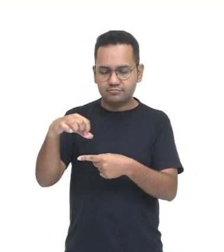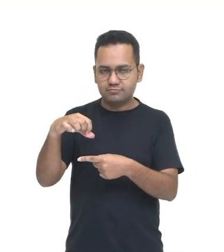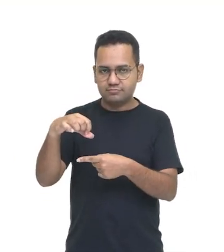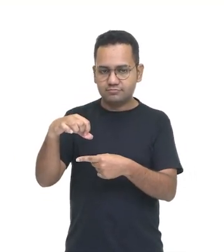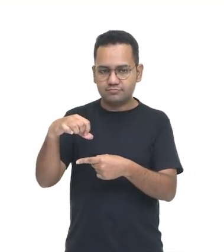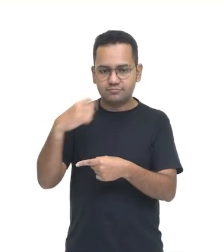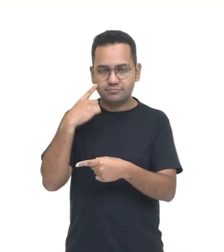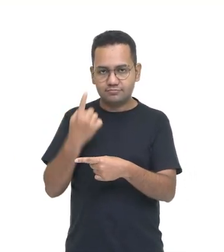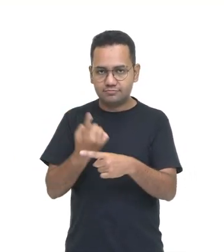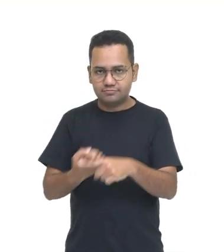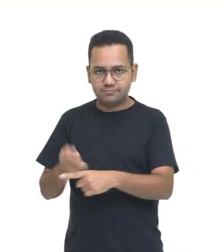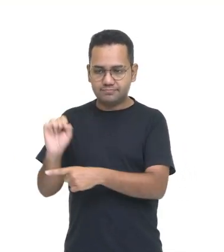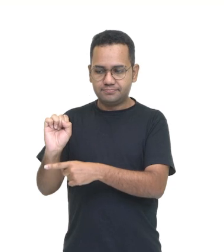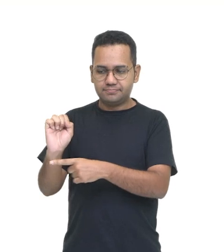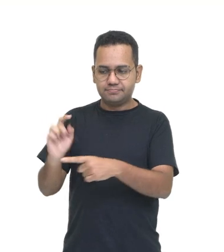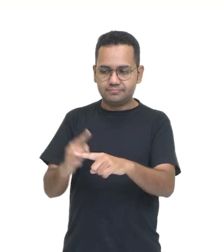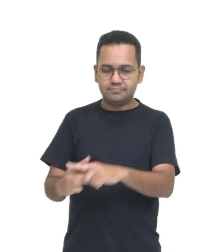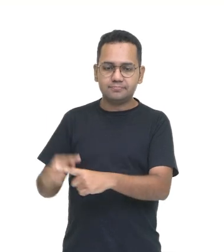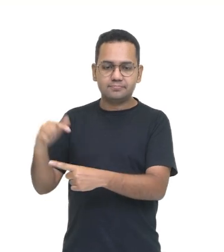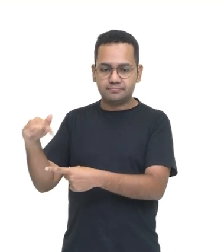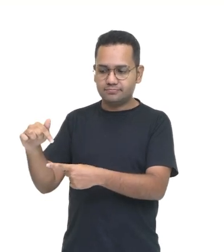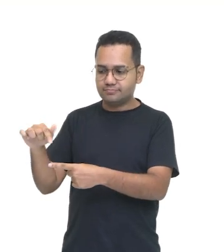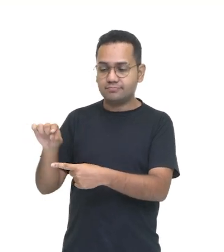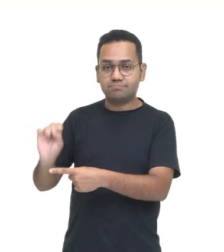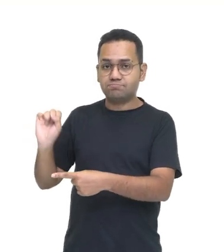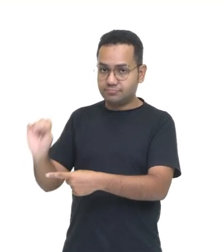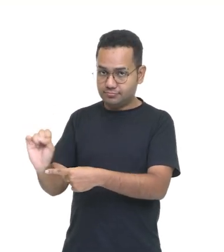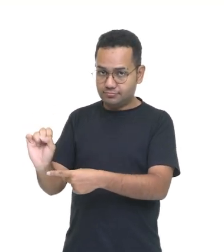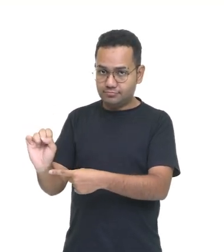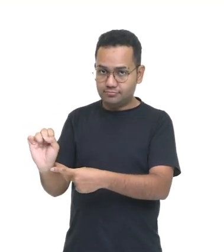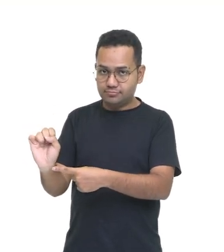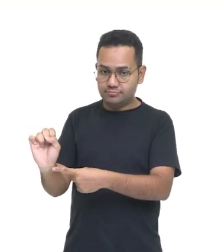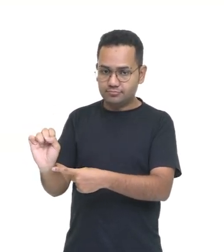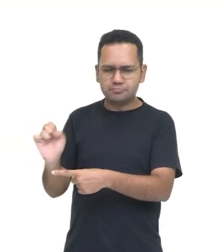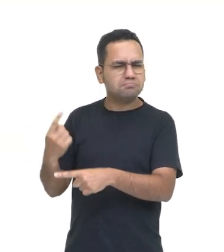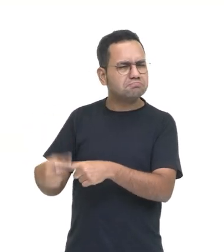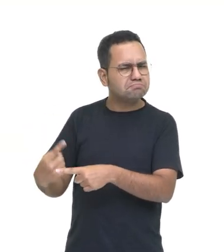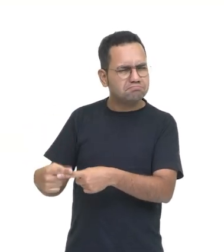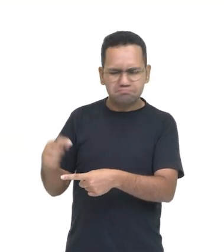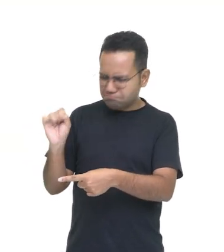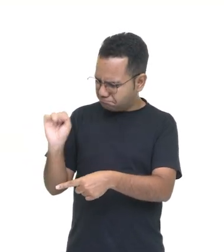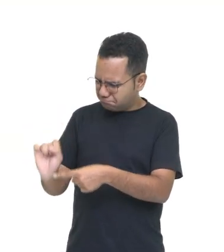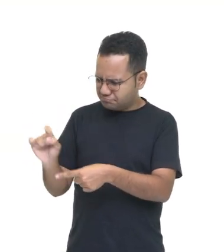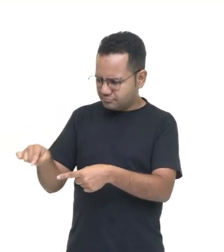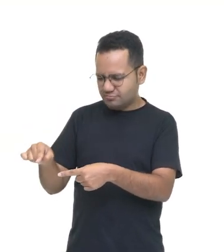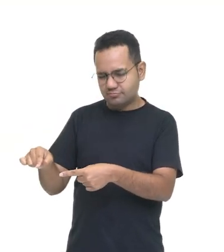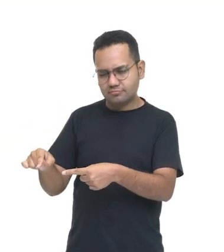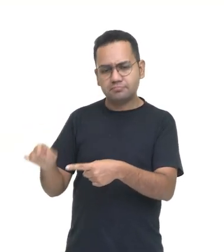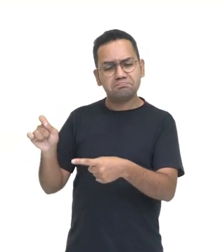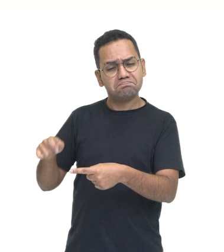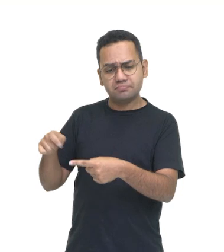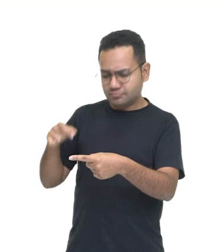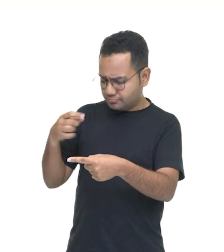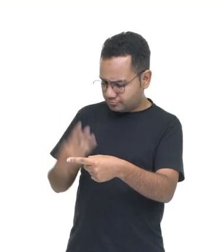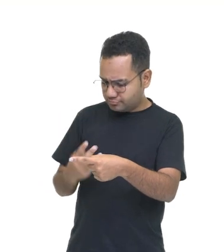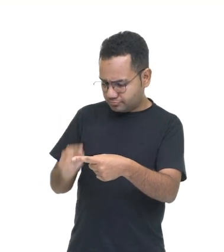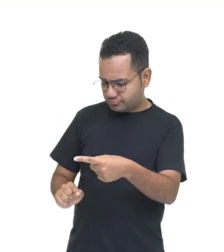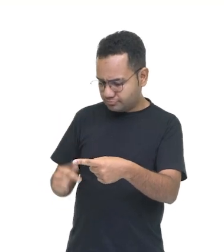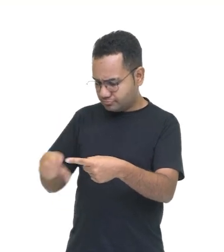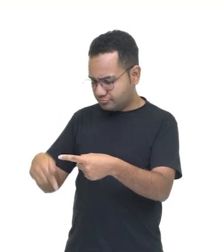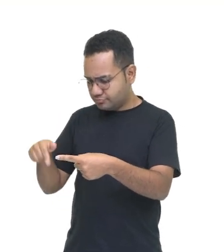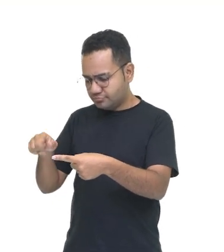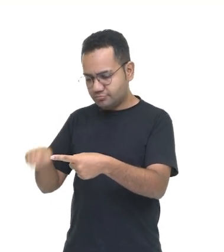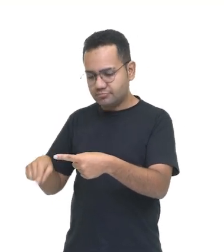vezes 9 vezes 8 vezes 7 fatorial. Para no 7 por quê? Porque dá para simplificar com 7 nós temos embaixo, com